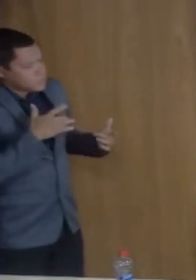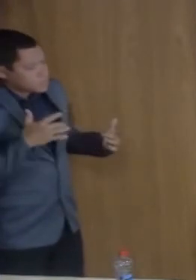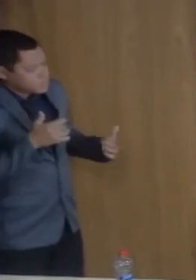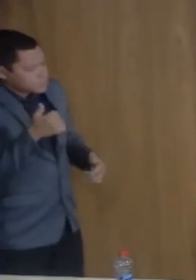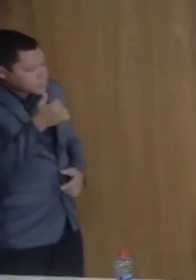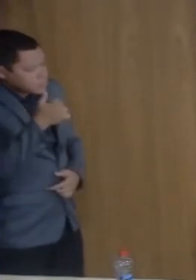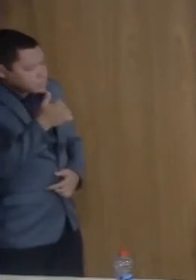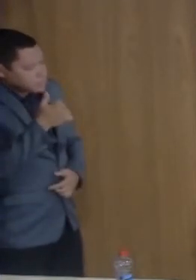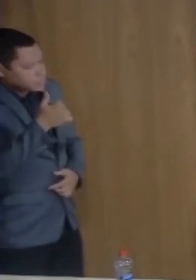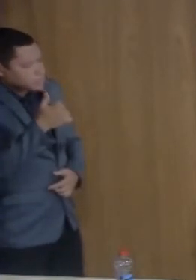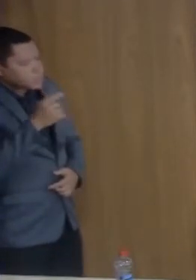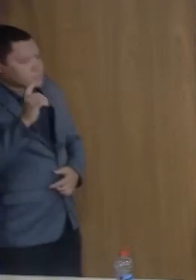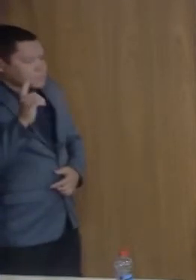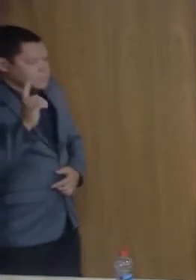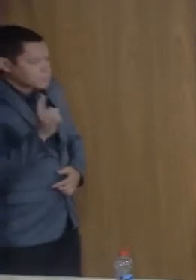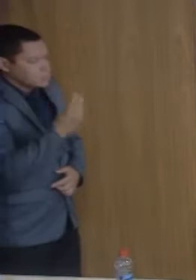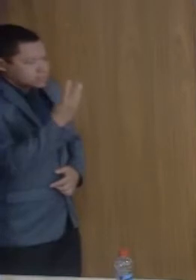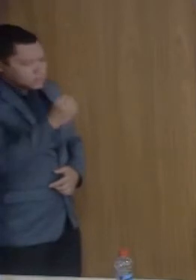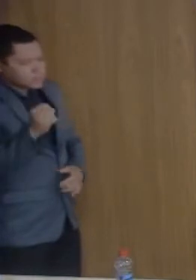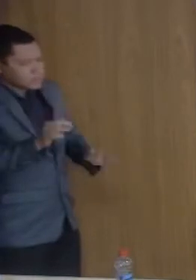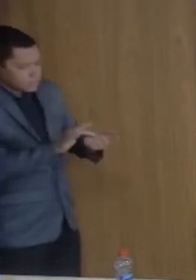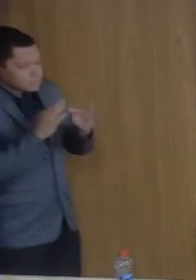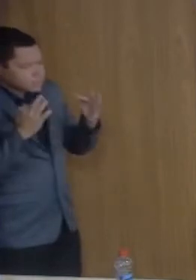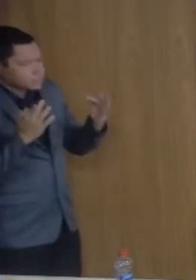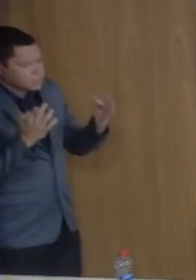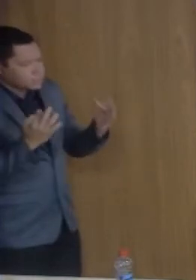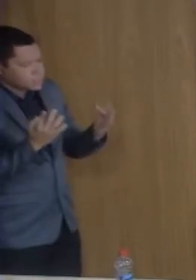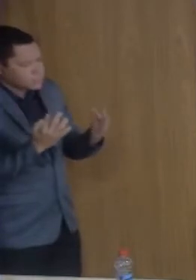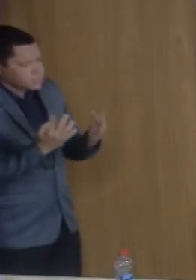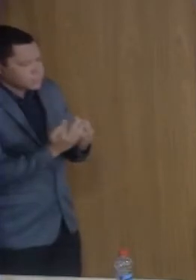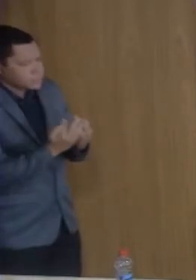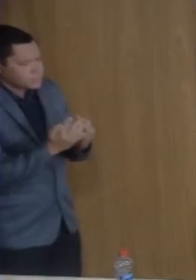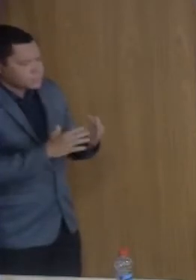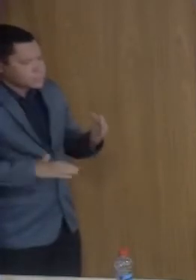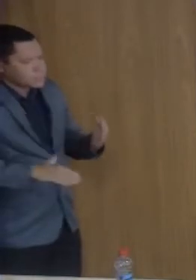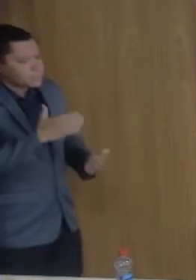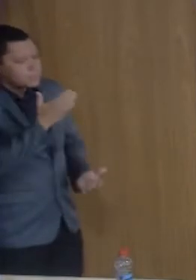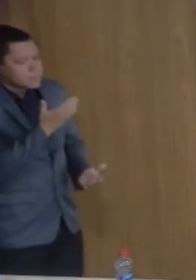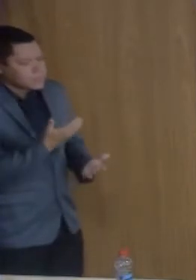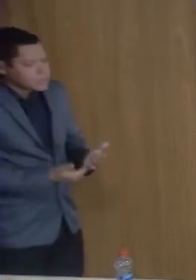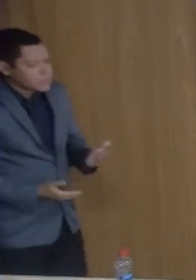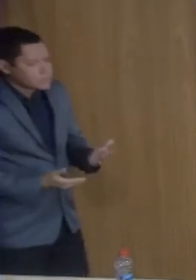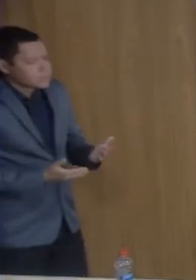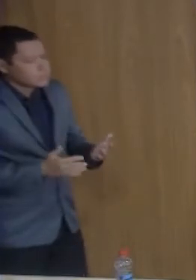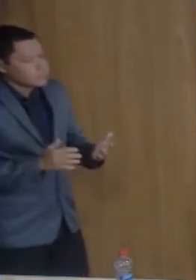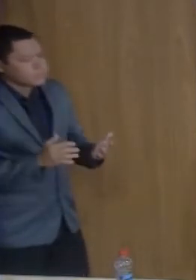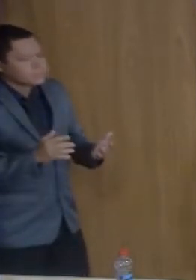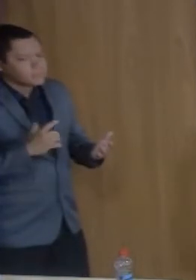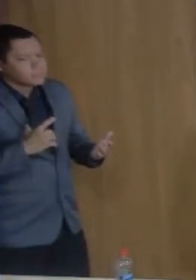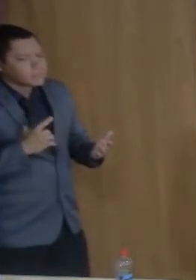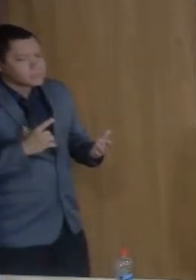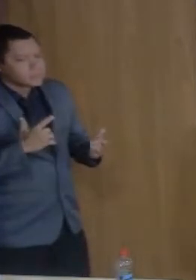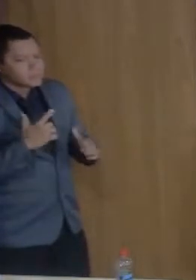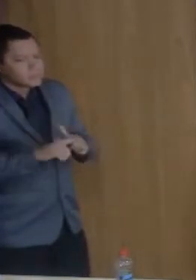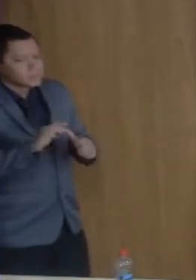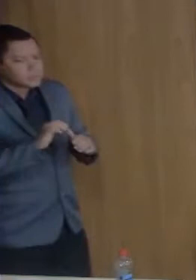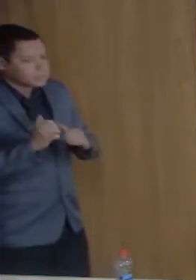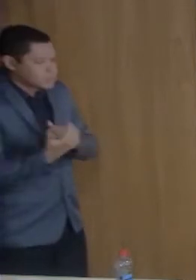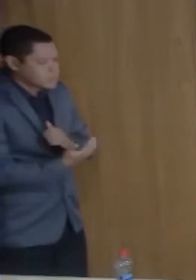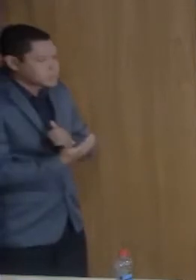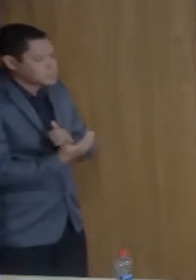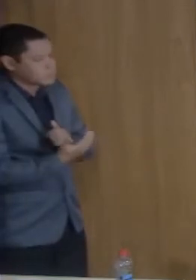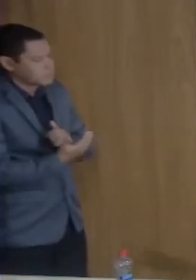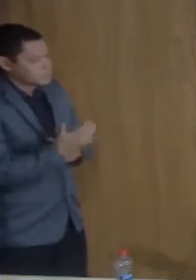de 1.300 famílias ludovicenses que perderam seus entes para o novo